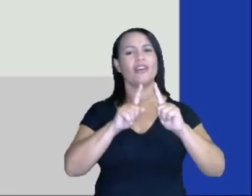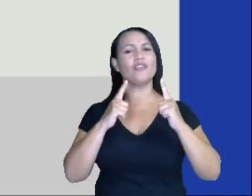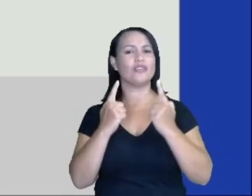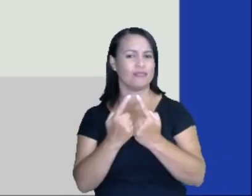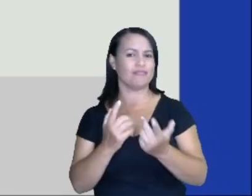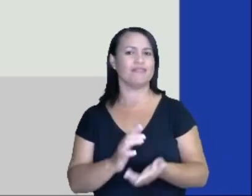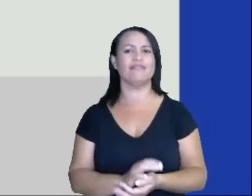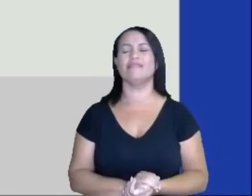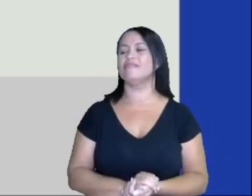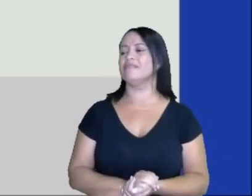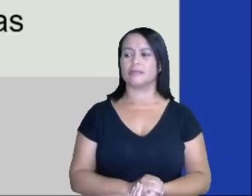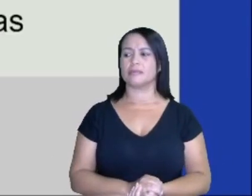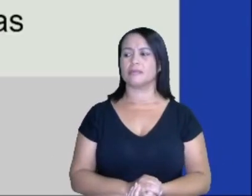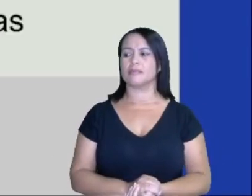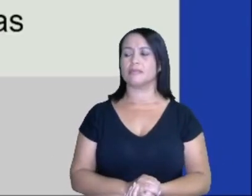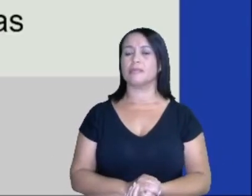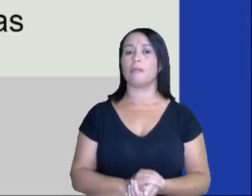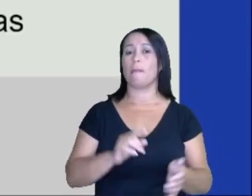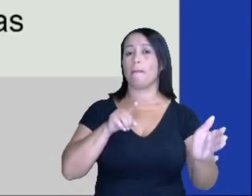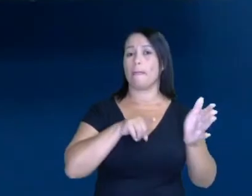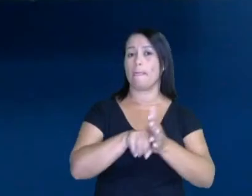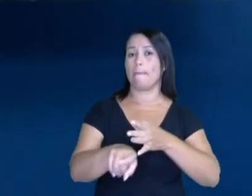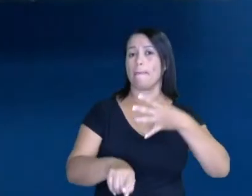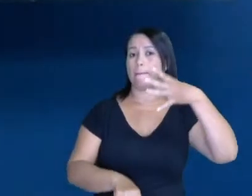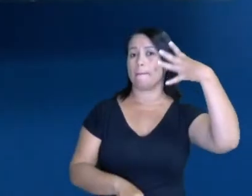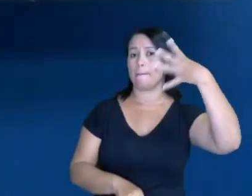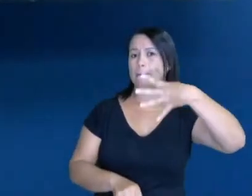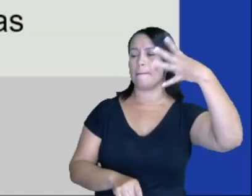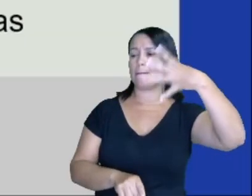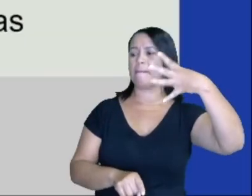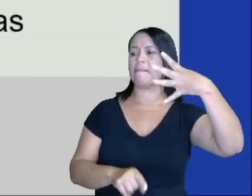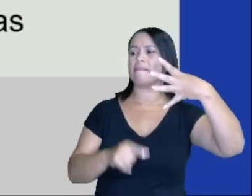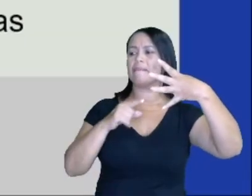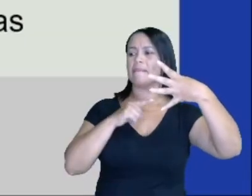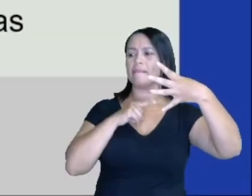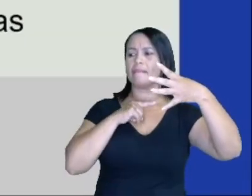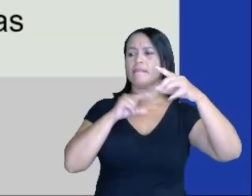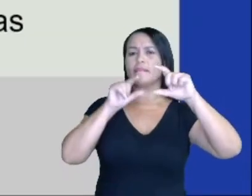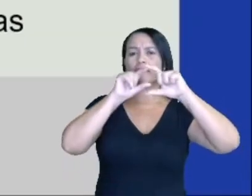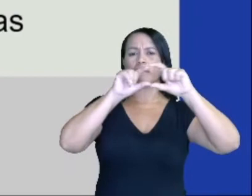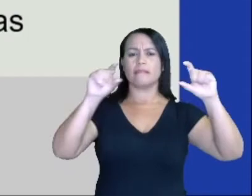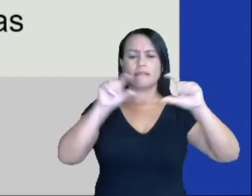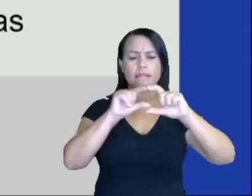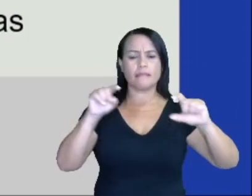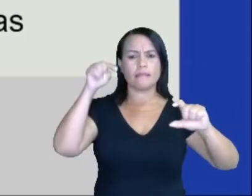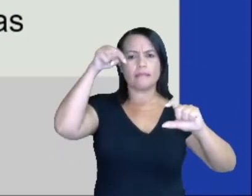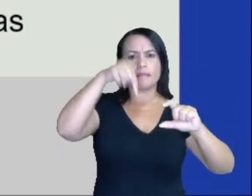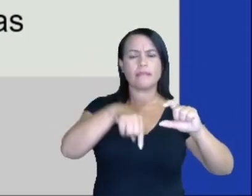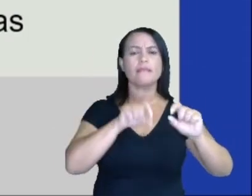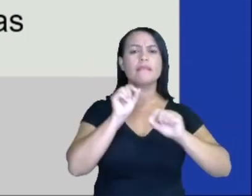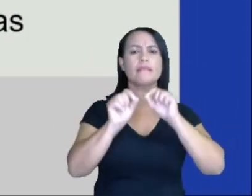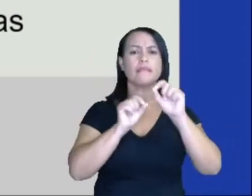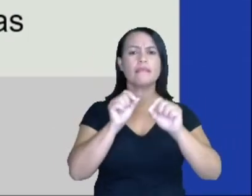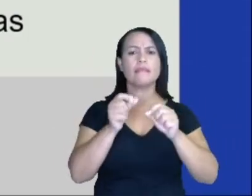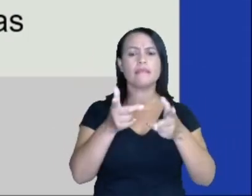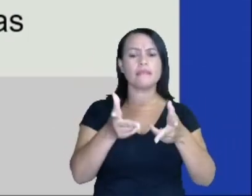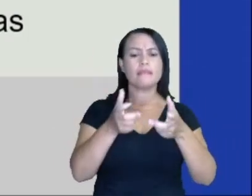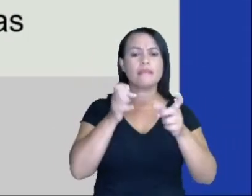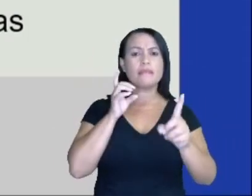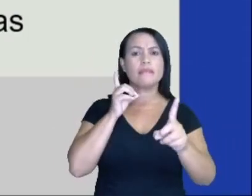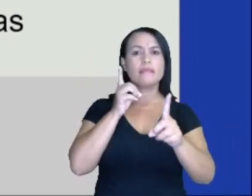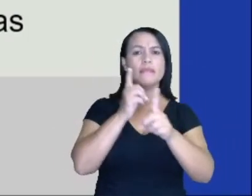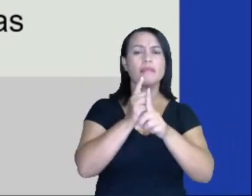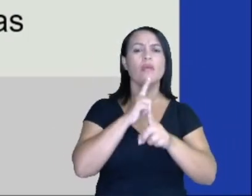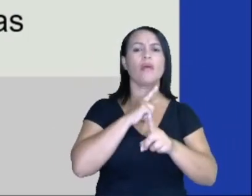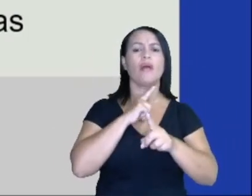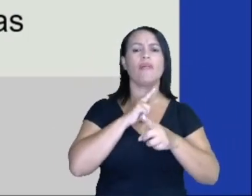ou regional. Questão 4. Nos enunciados abaixo, identifique o que mostra